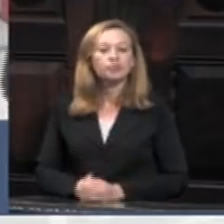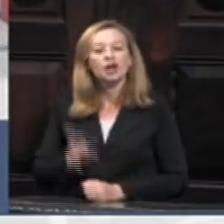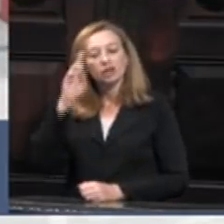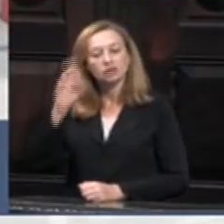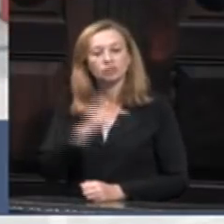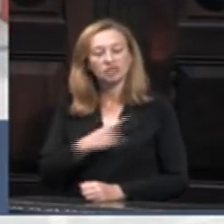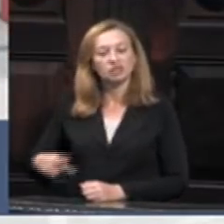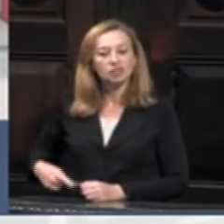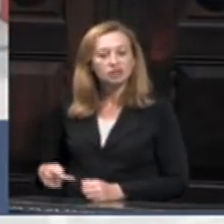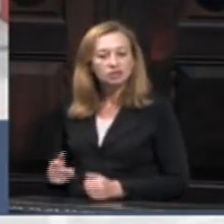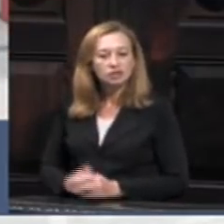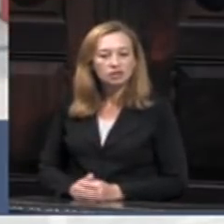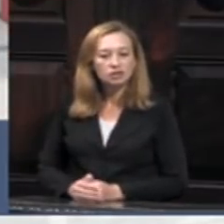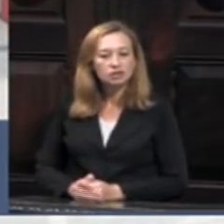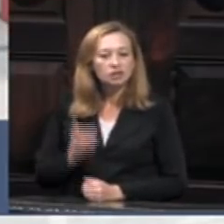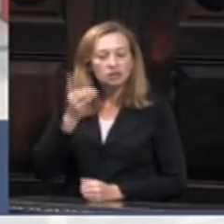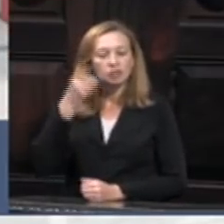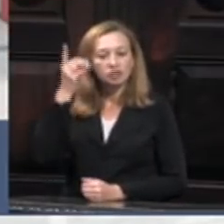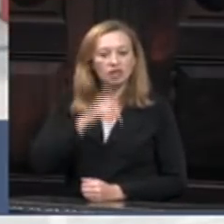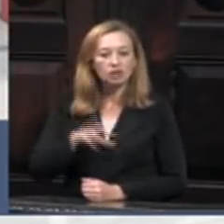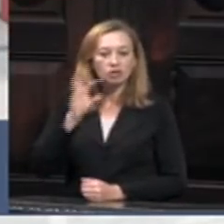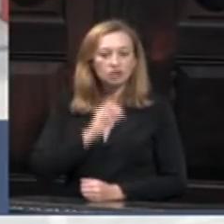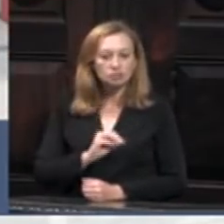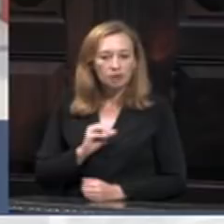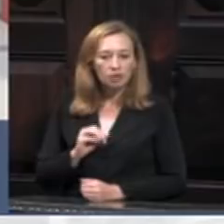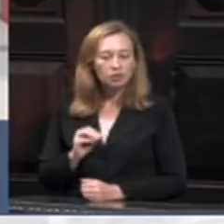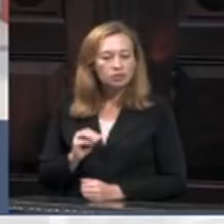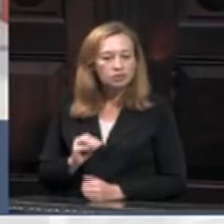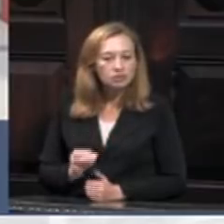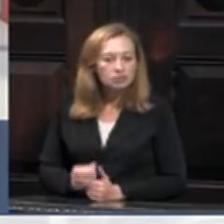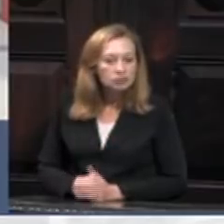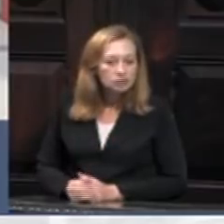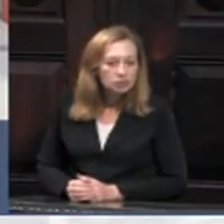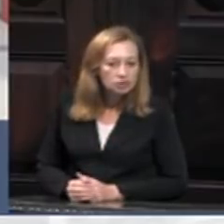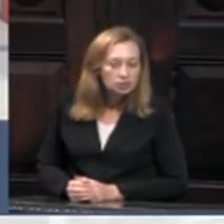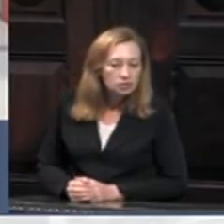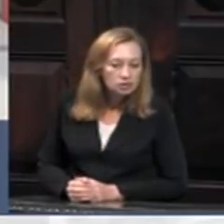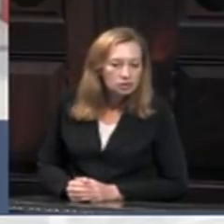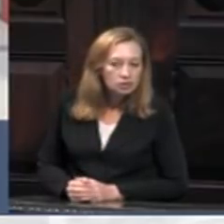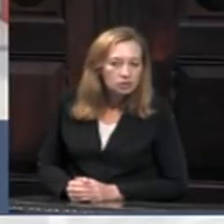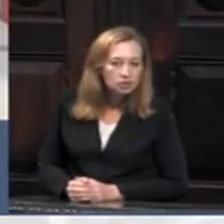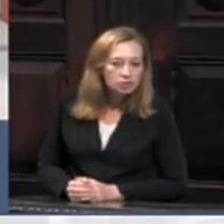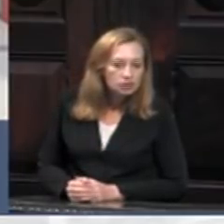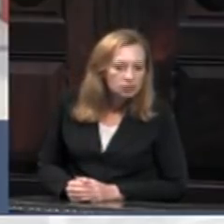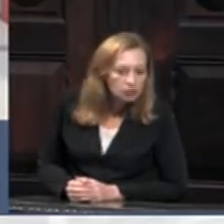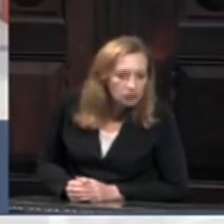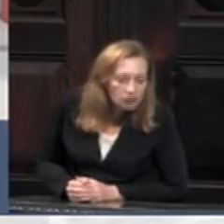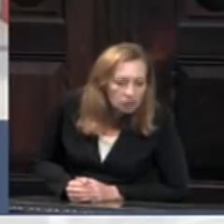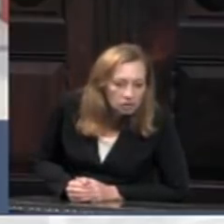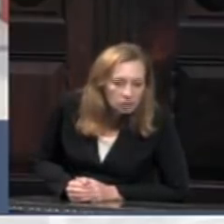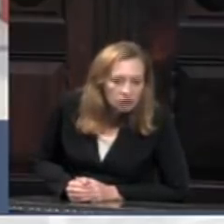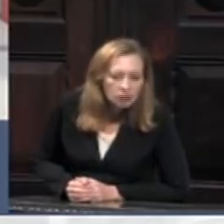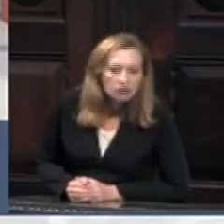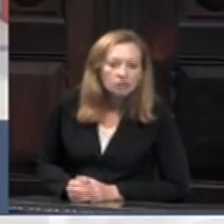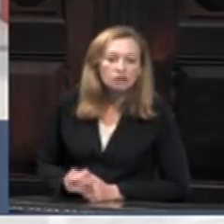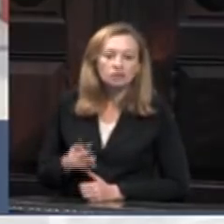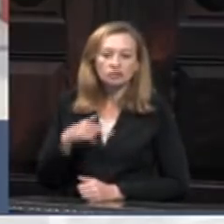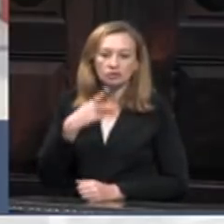O deputado Luiz Paulo Corrêa da Rocha, que eu não sei aonde está,